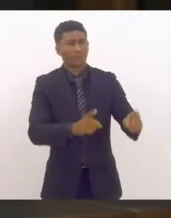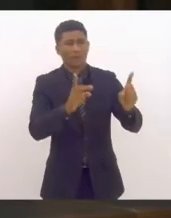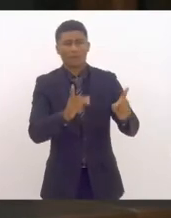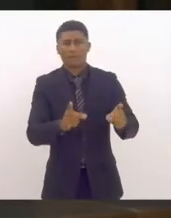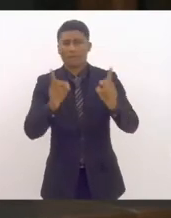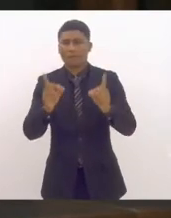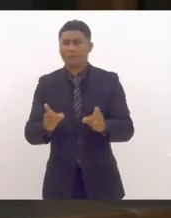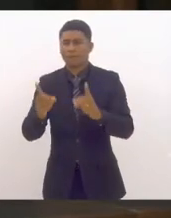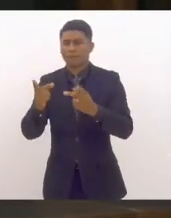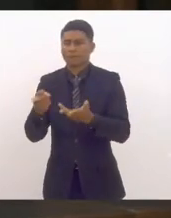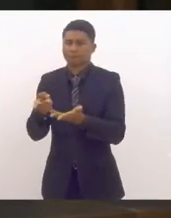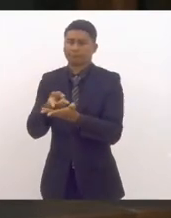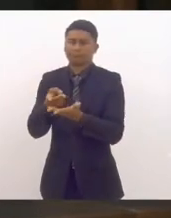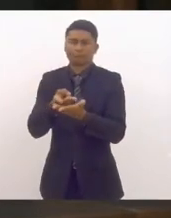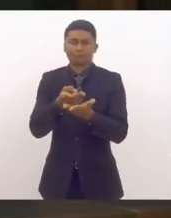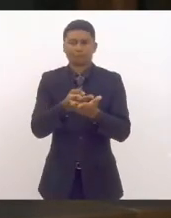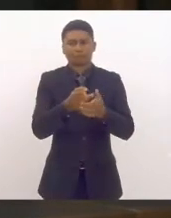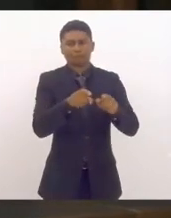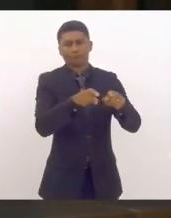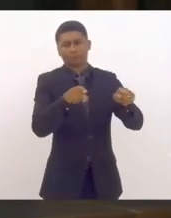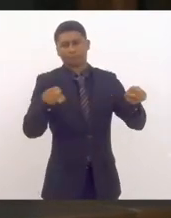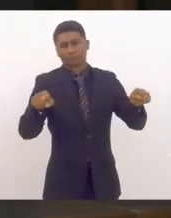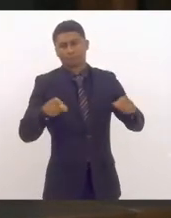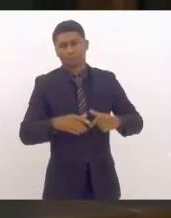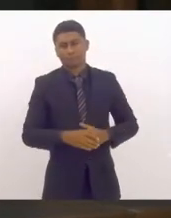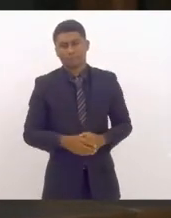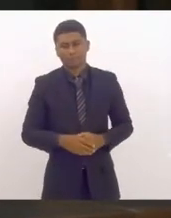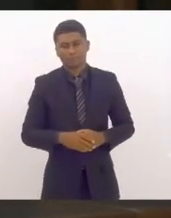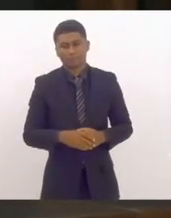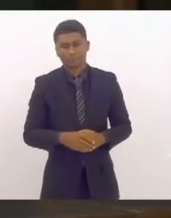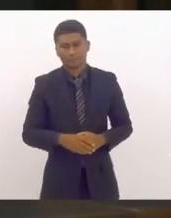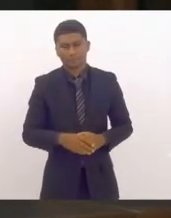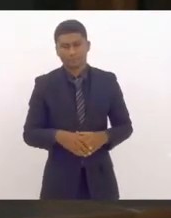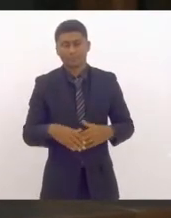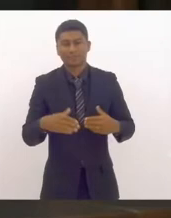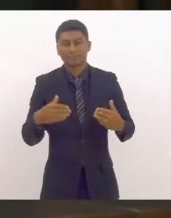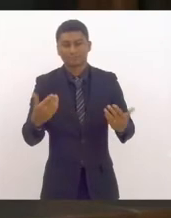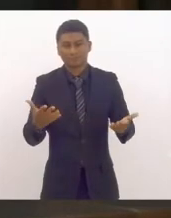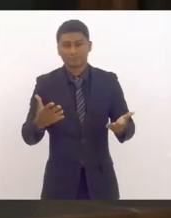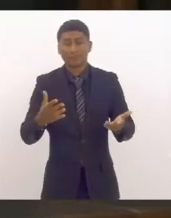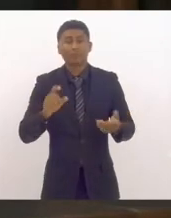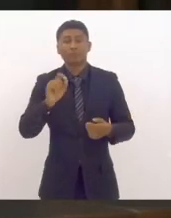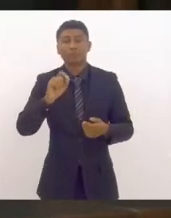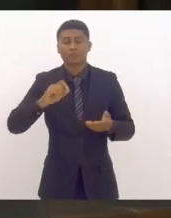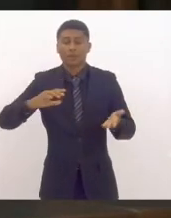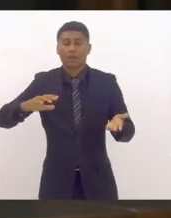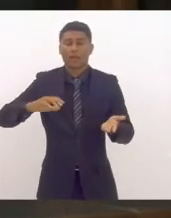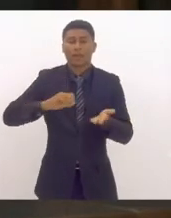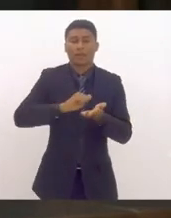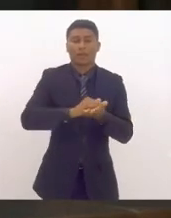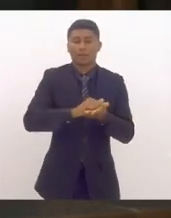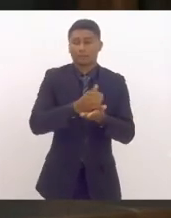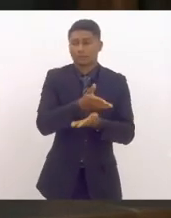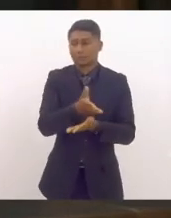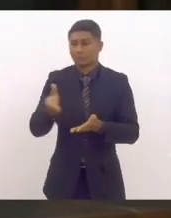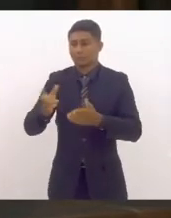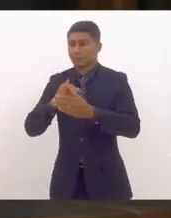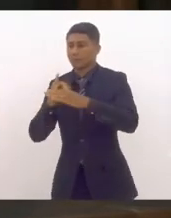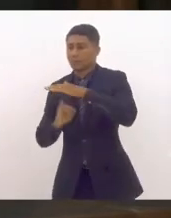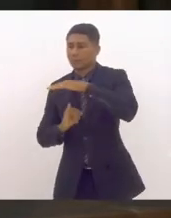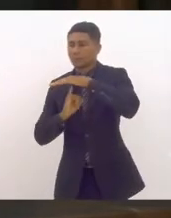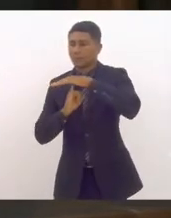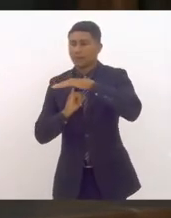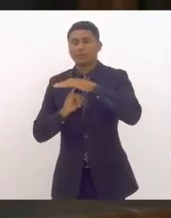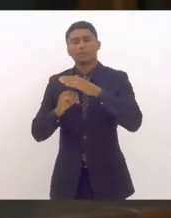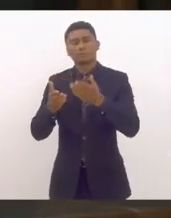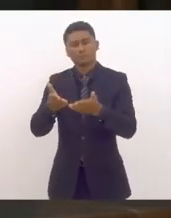que também cria um cadastro das entidades do terceiro setor aptas a receber o